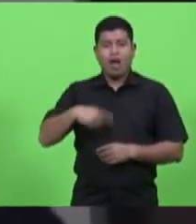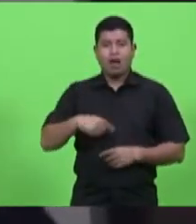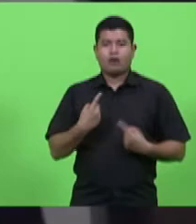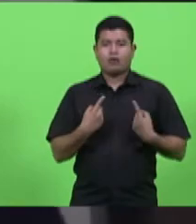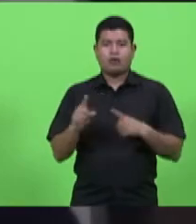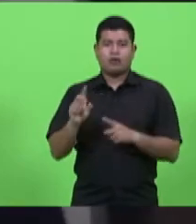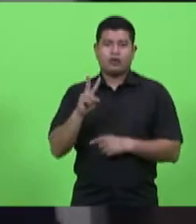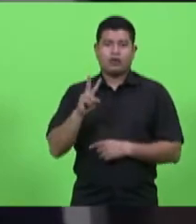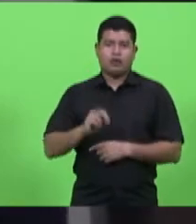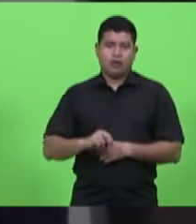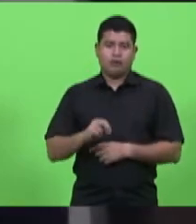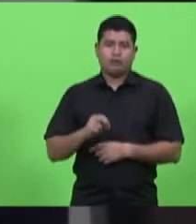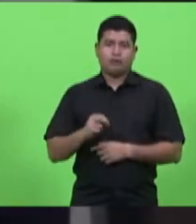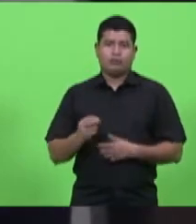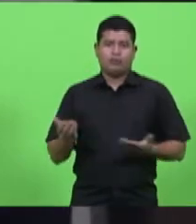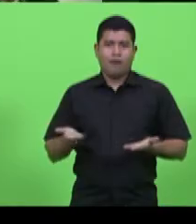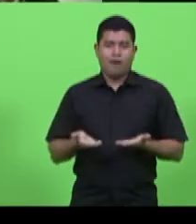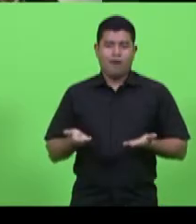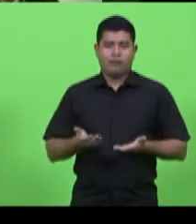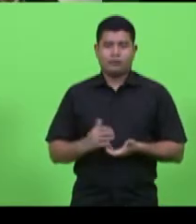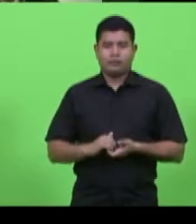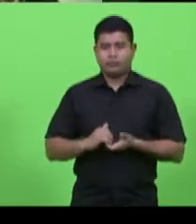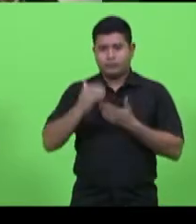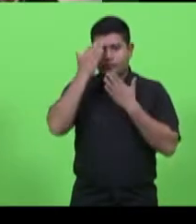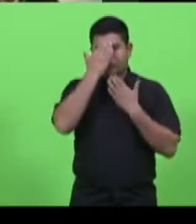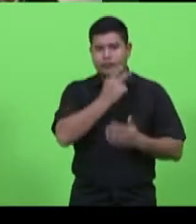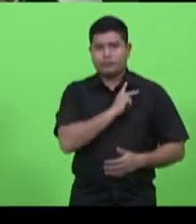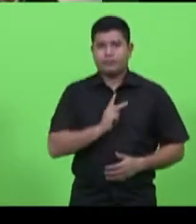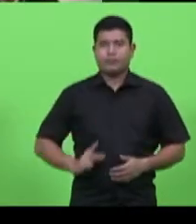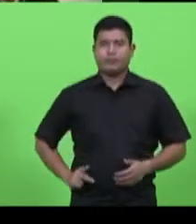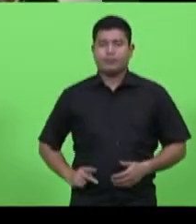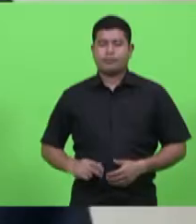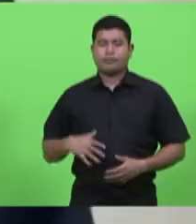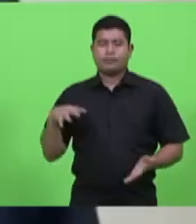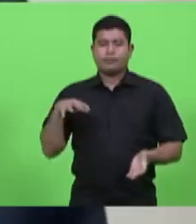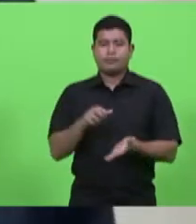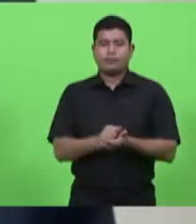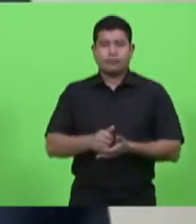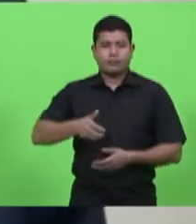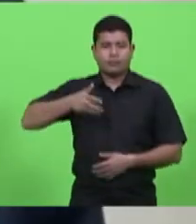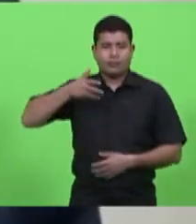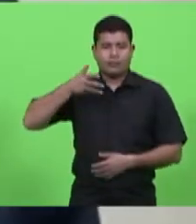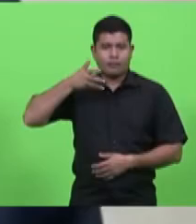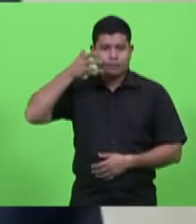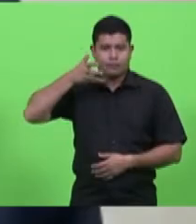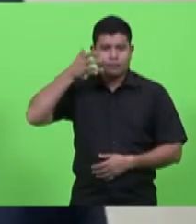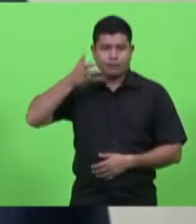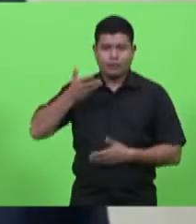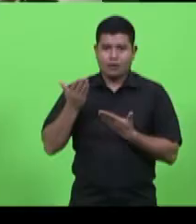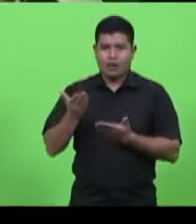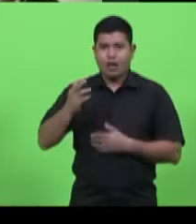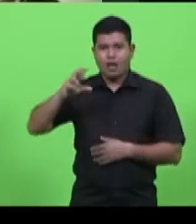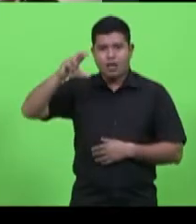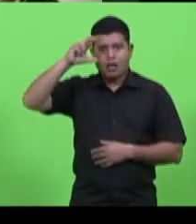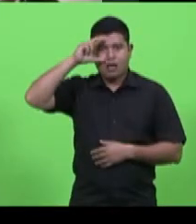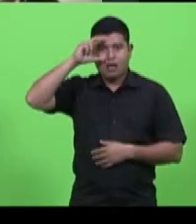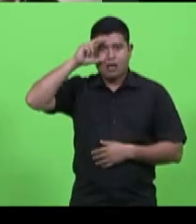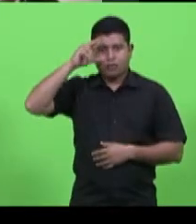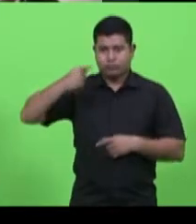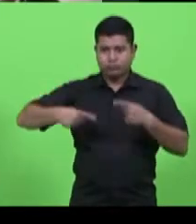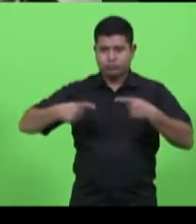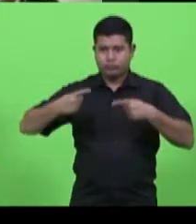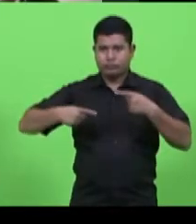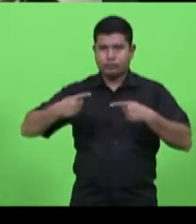momento, a esta medida, senhor presidente. Muito obrigado. Inscrito ainda para falar o deputado Alba. Para discutir, presidente. Deputado